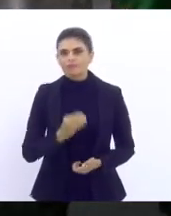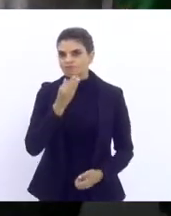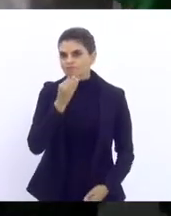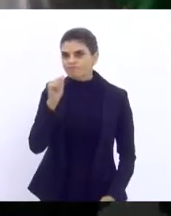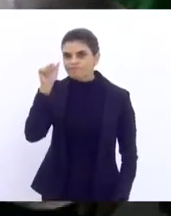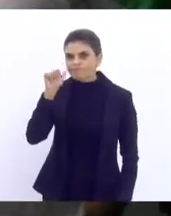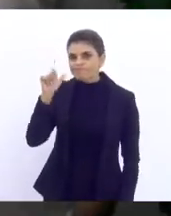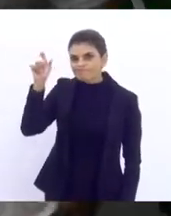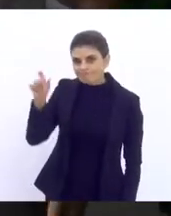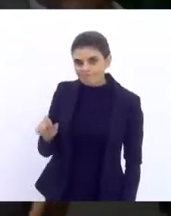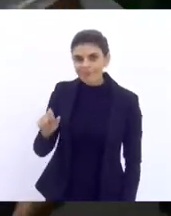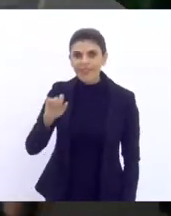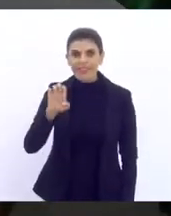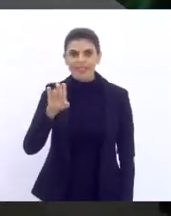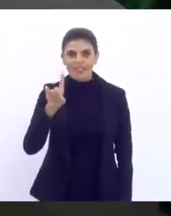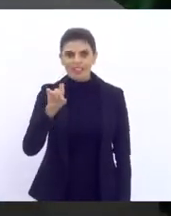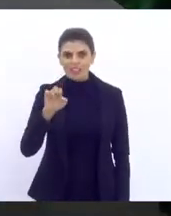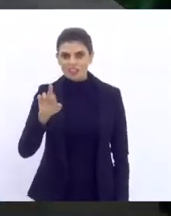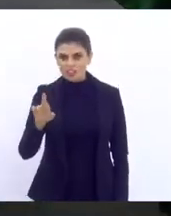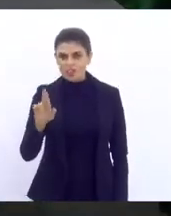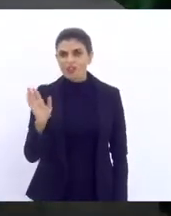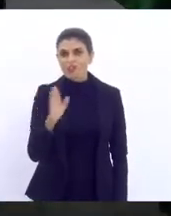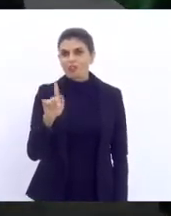senhor Edi Gomes de Paula,